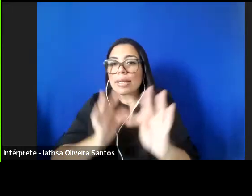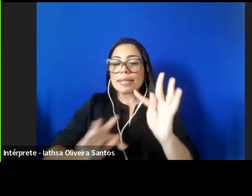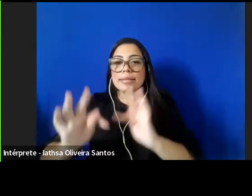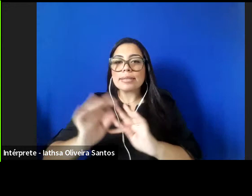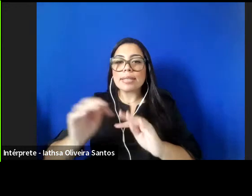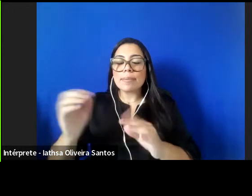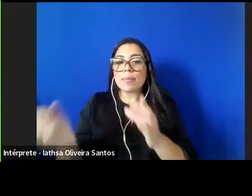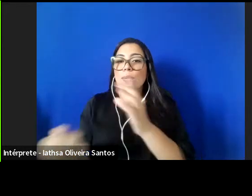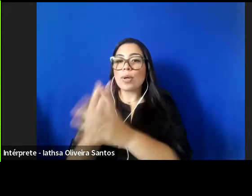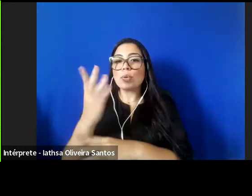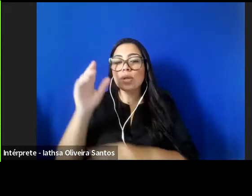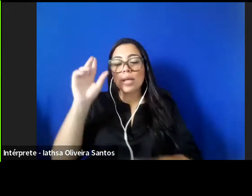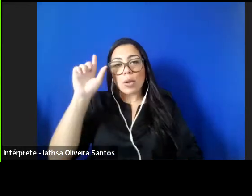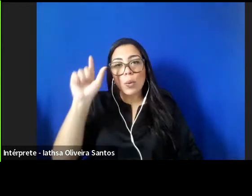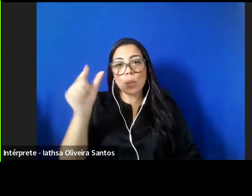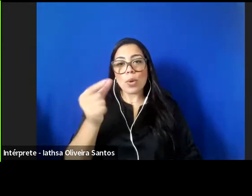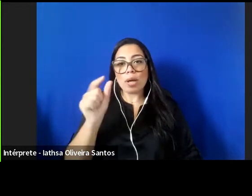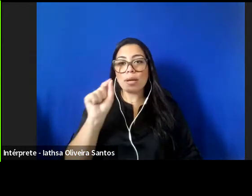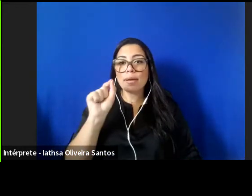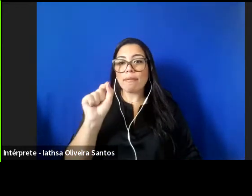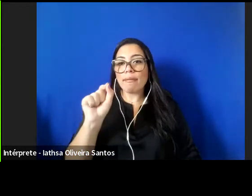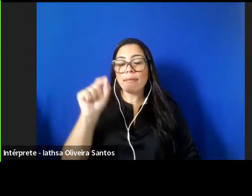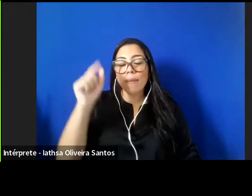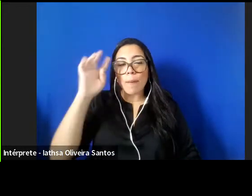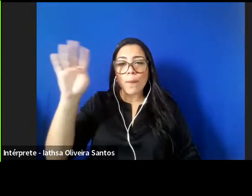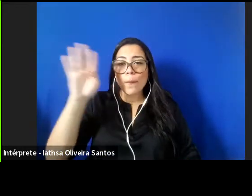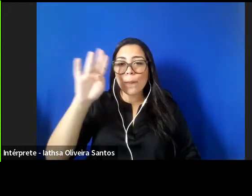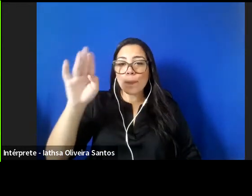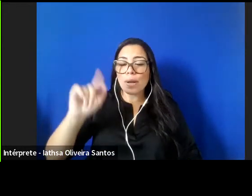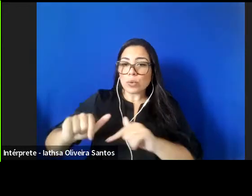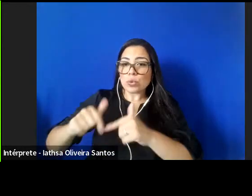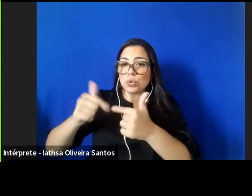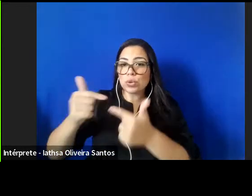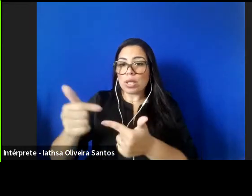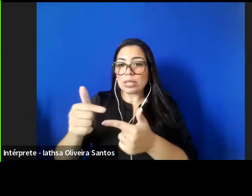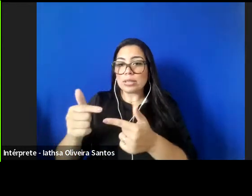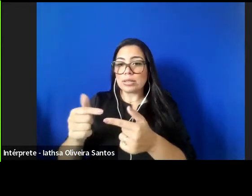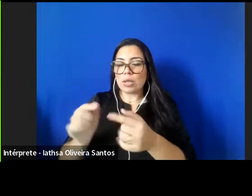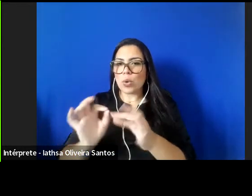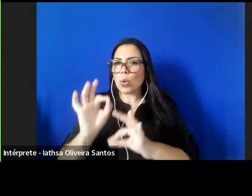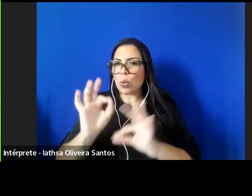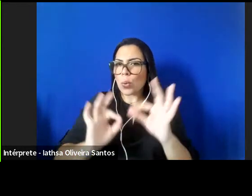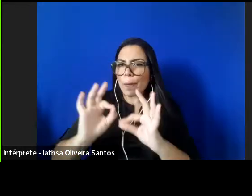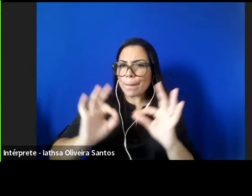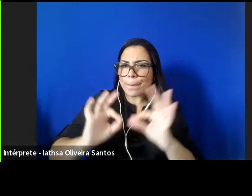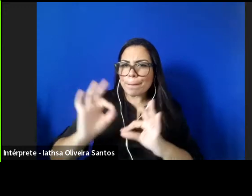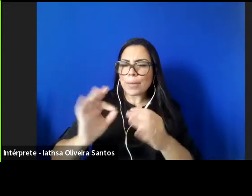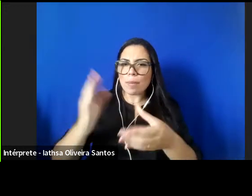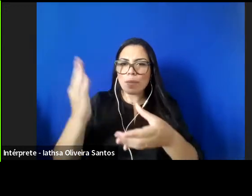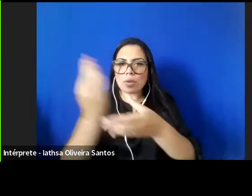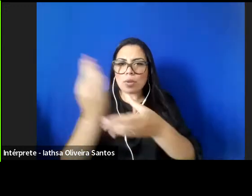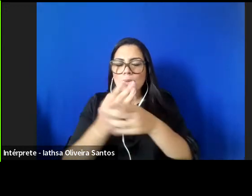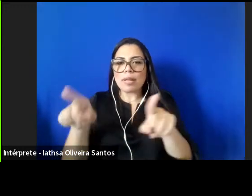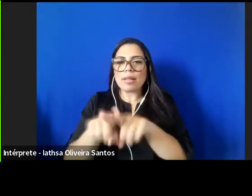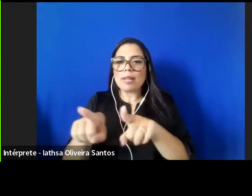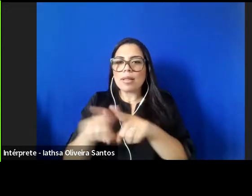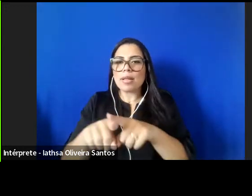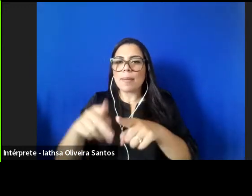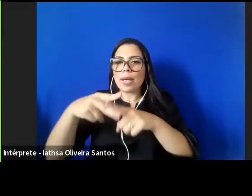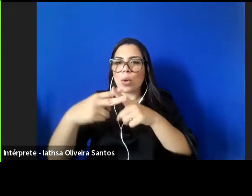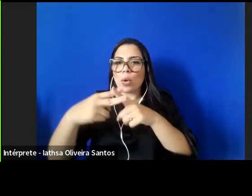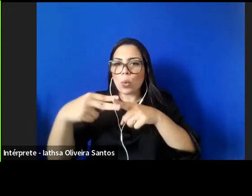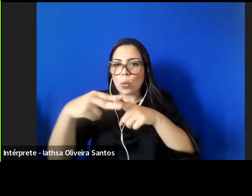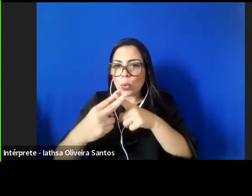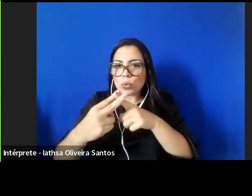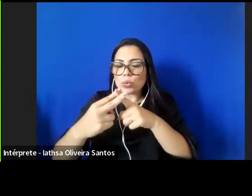que envolva, aí, além do preparo do processo, eventualmente, concertação de atos entre juízes da mesma